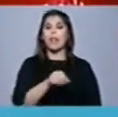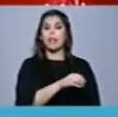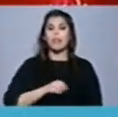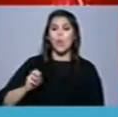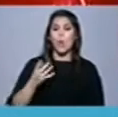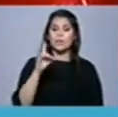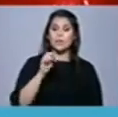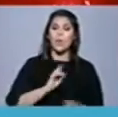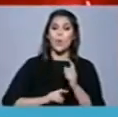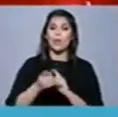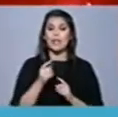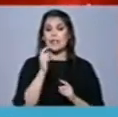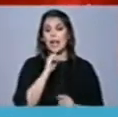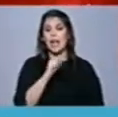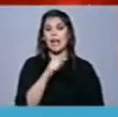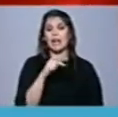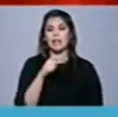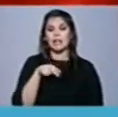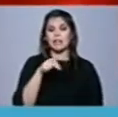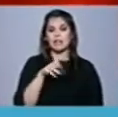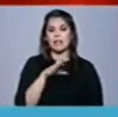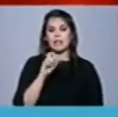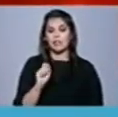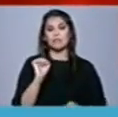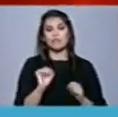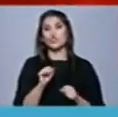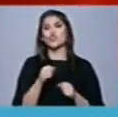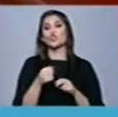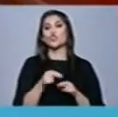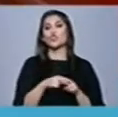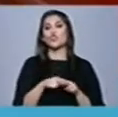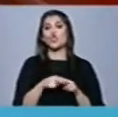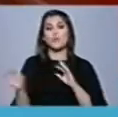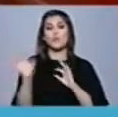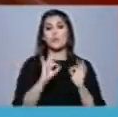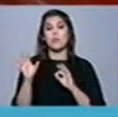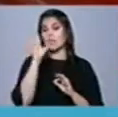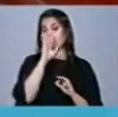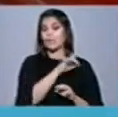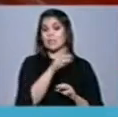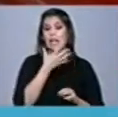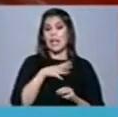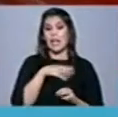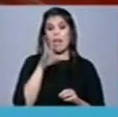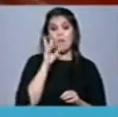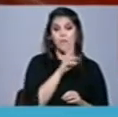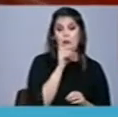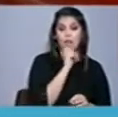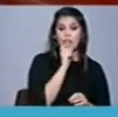fazer, porque não, aquela ganache de chocolate que cá preparamos também já na praça. Aliás, se quiser consultar a receita, pode fazê-lo no